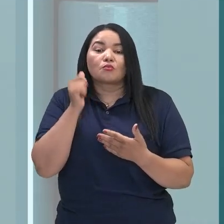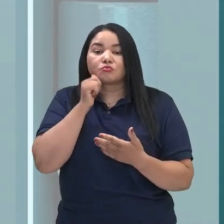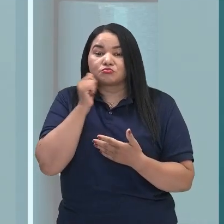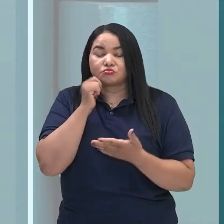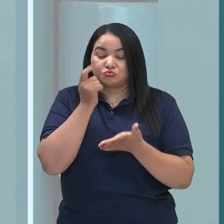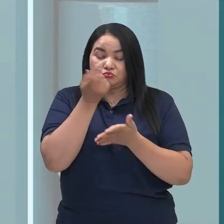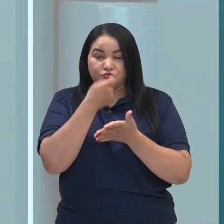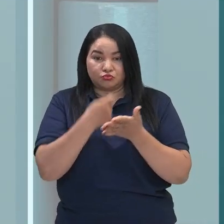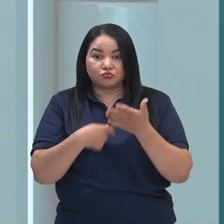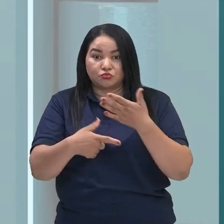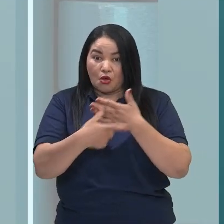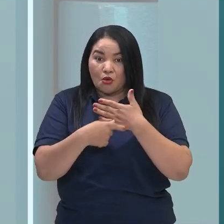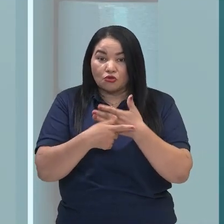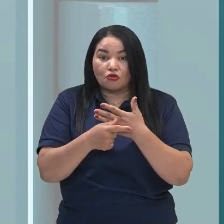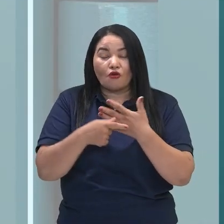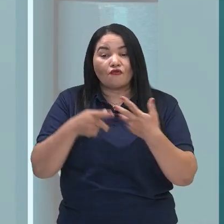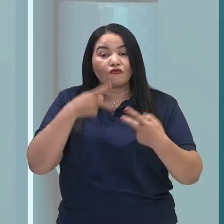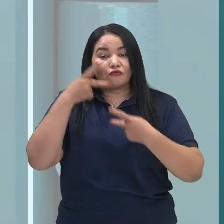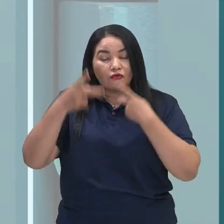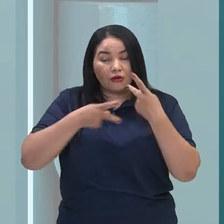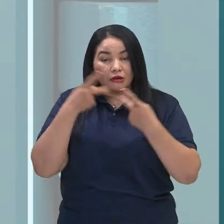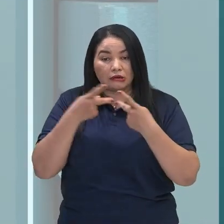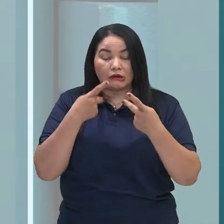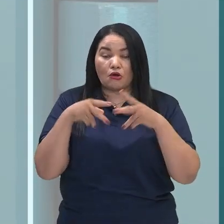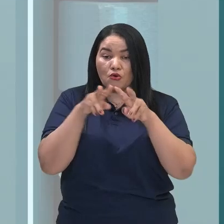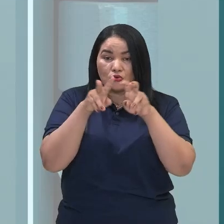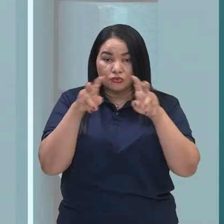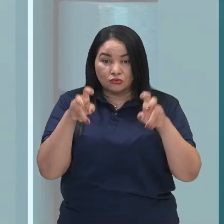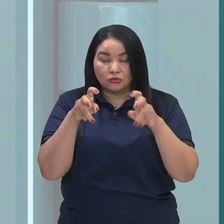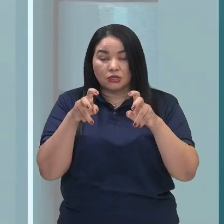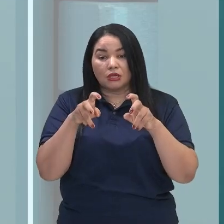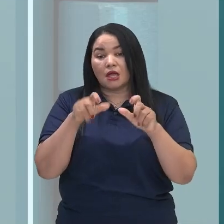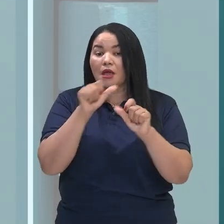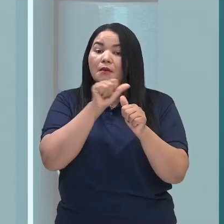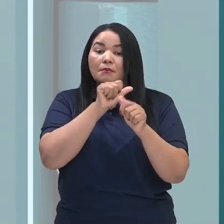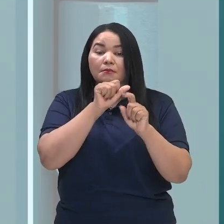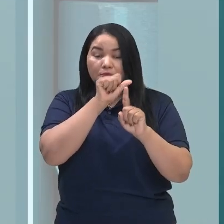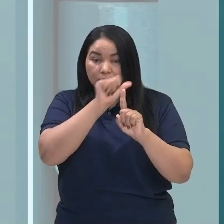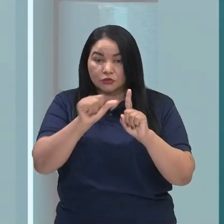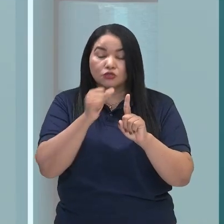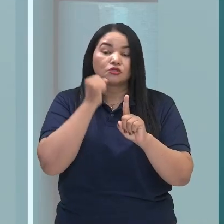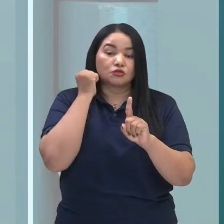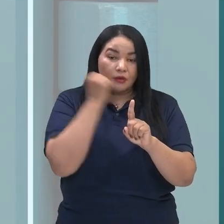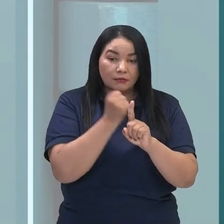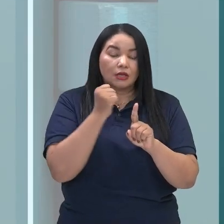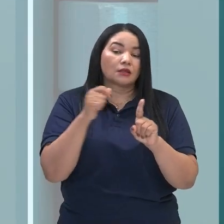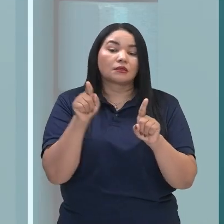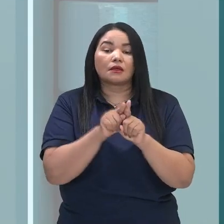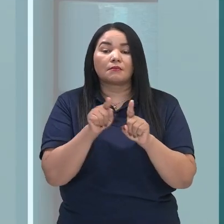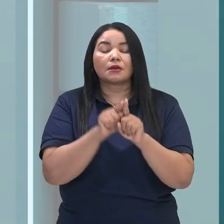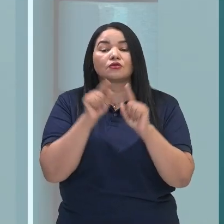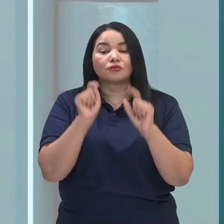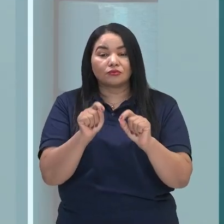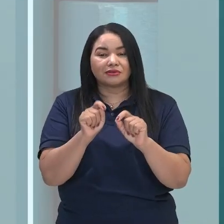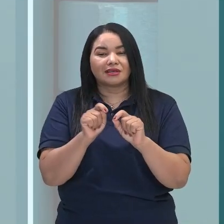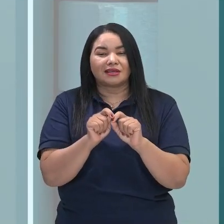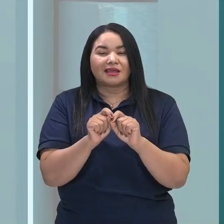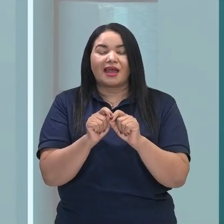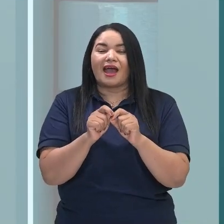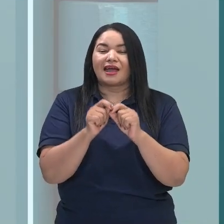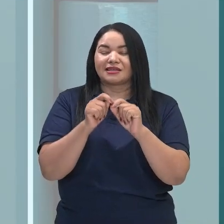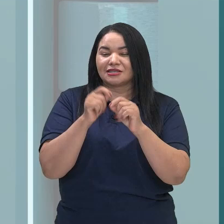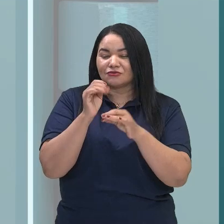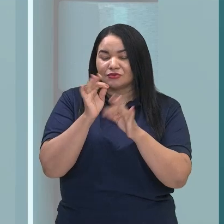mais um pouco sobre o feminicídio, deu sugestões e fechou o seu texto